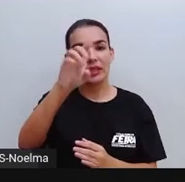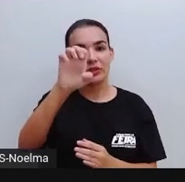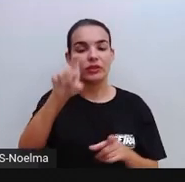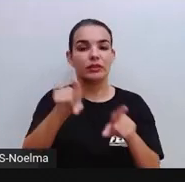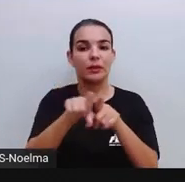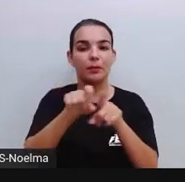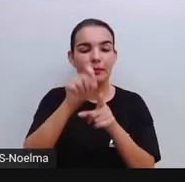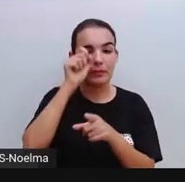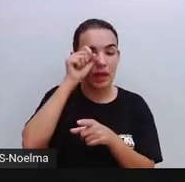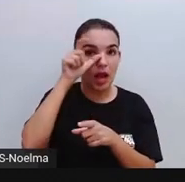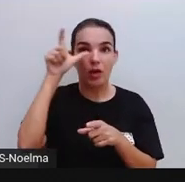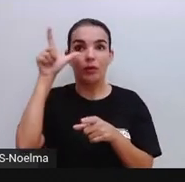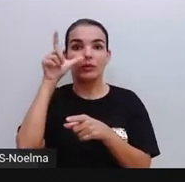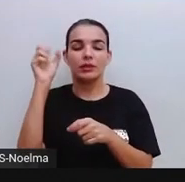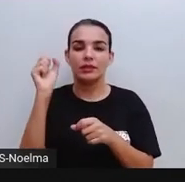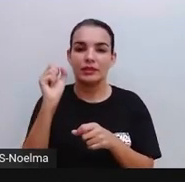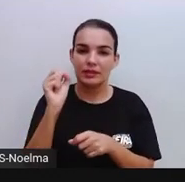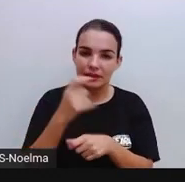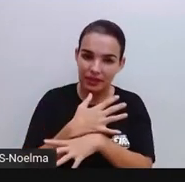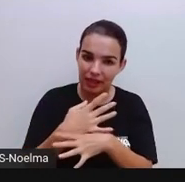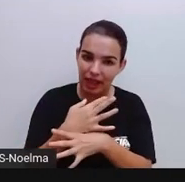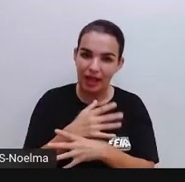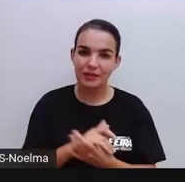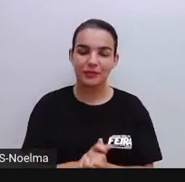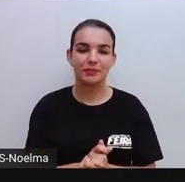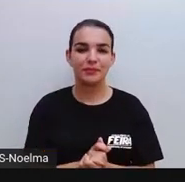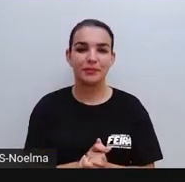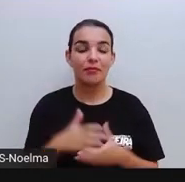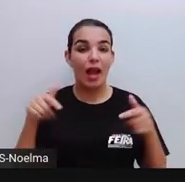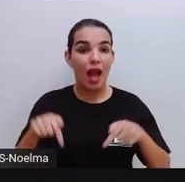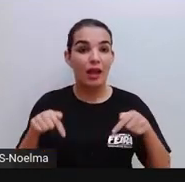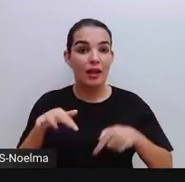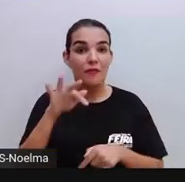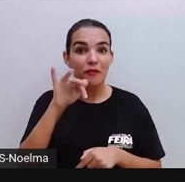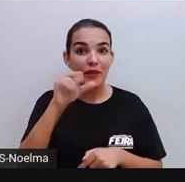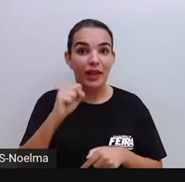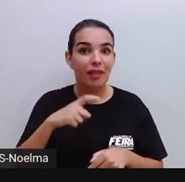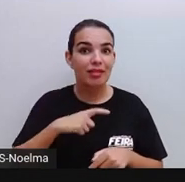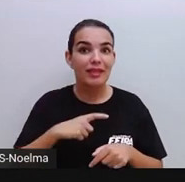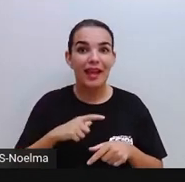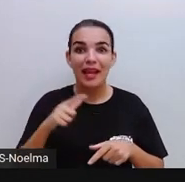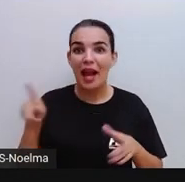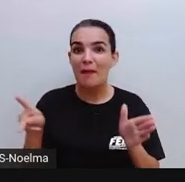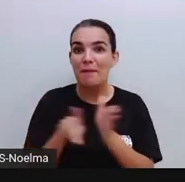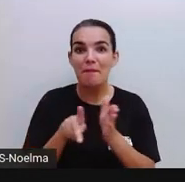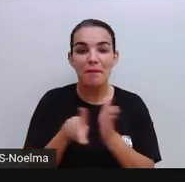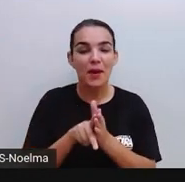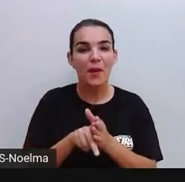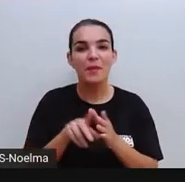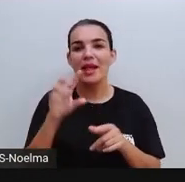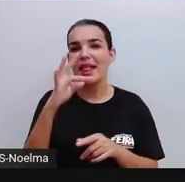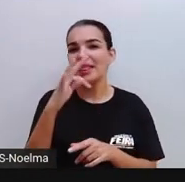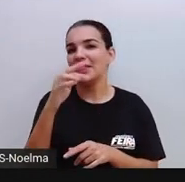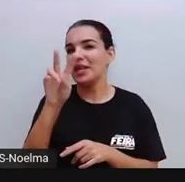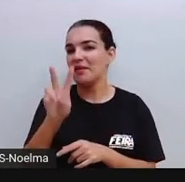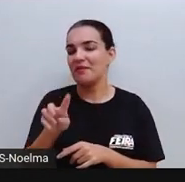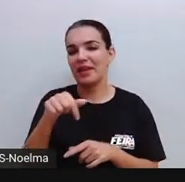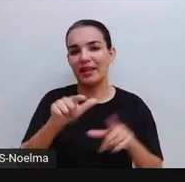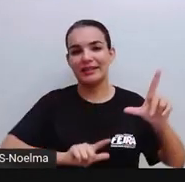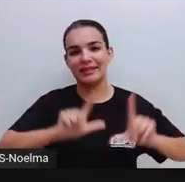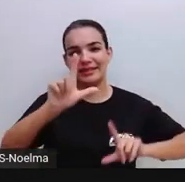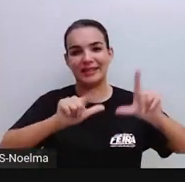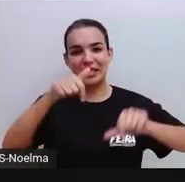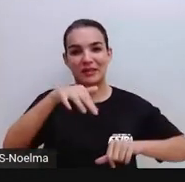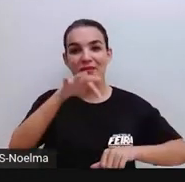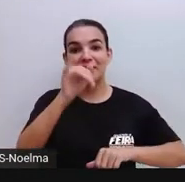a Rádio Cultura perto o que nós temos aí ó a nossa emissora de tv